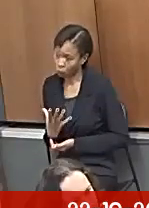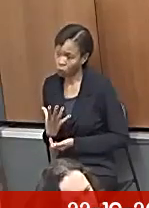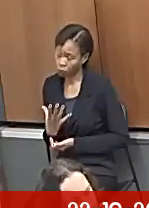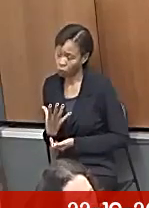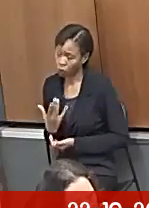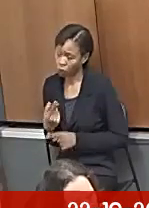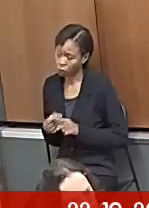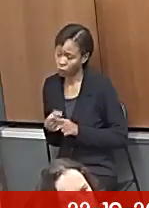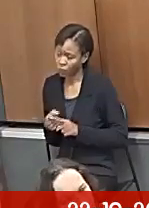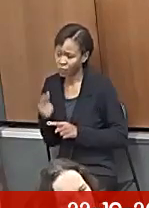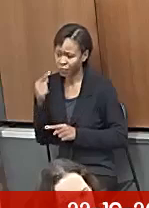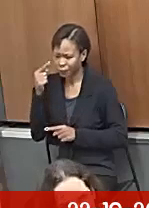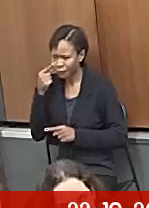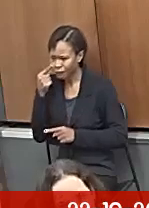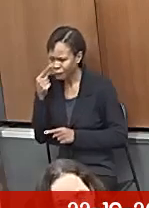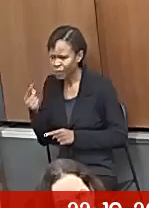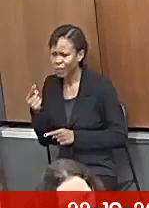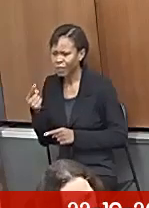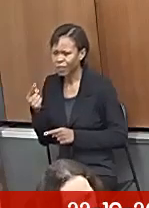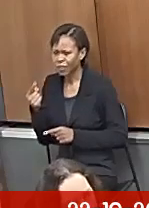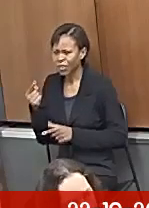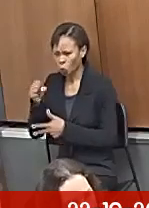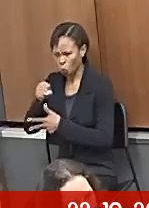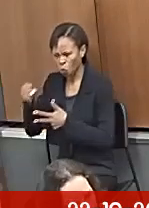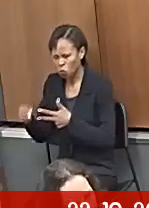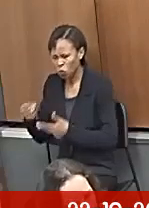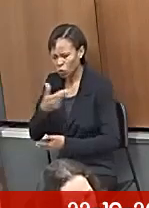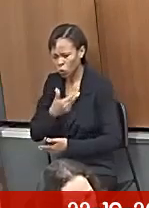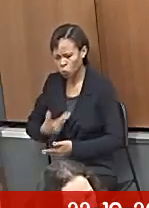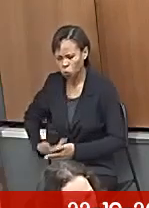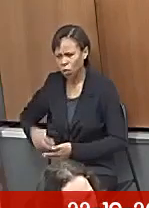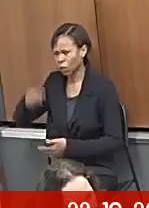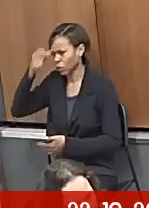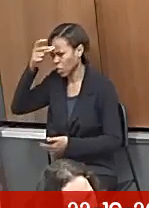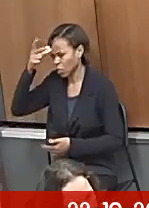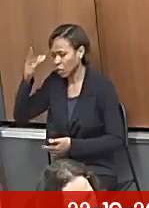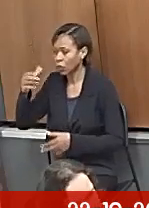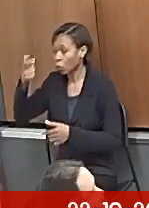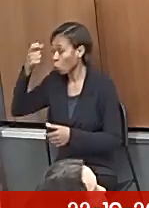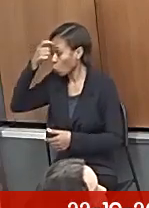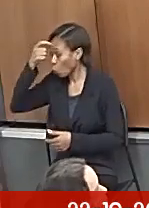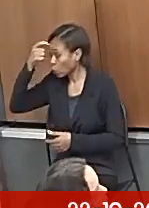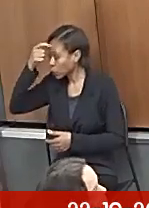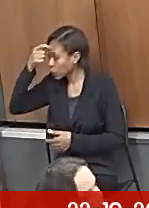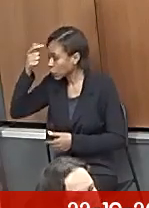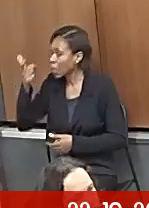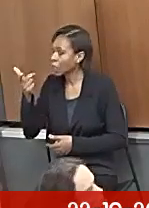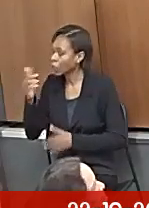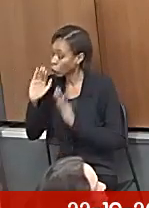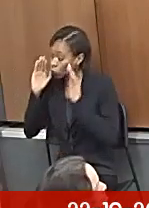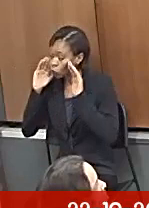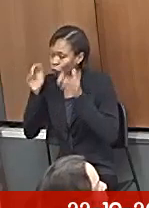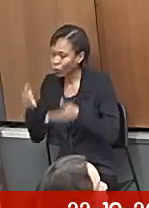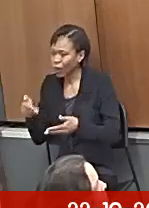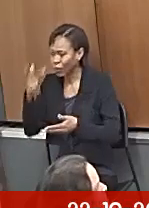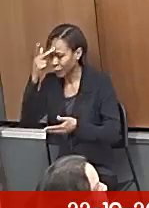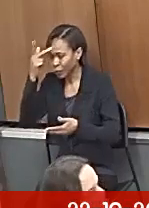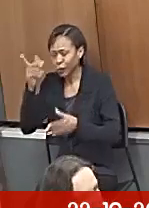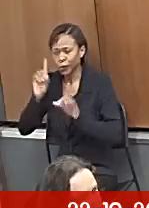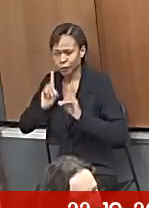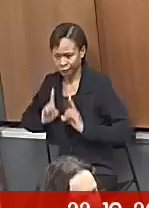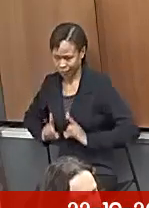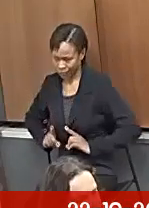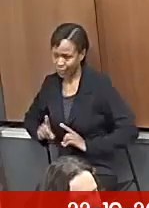ouvir, porque a gente vê que o poder público começa a se conscientizar das obrigações com relação à pessoa com deficiência, principalmente no âmbito da